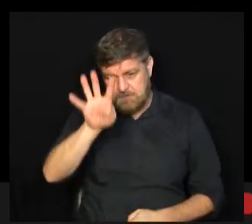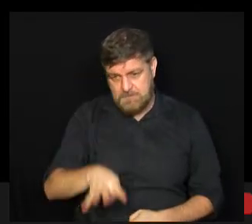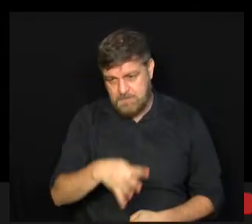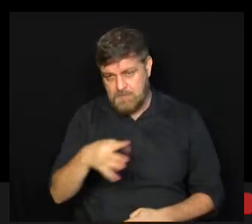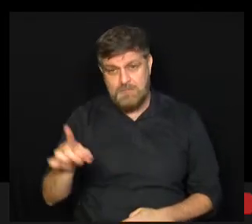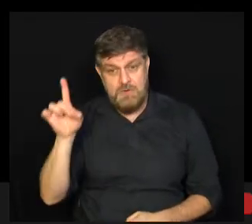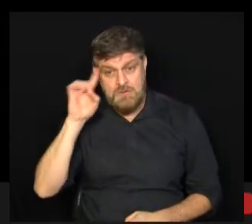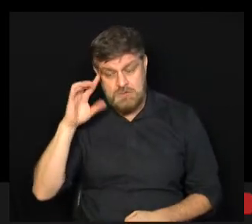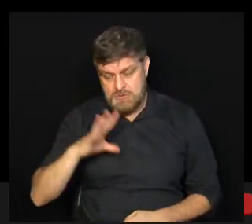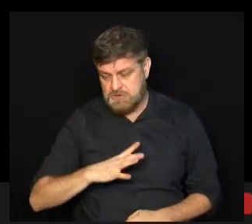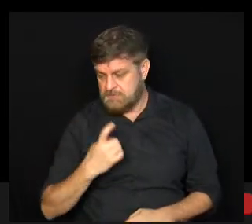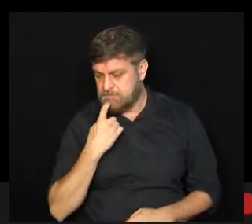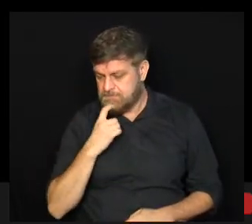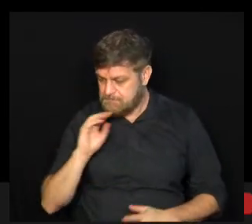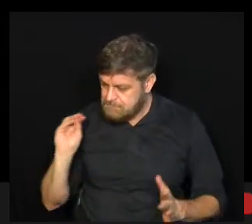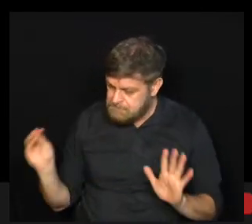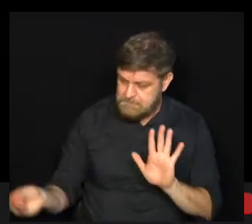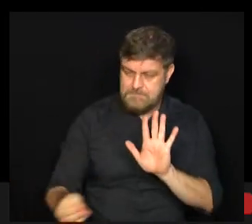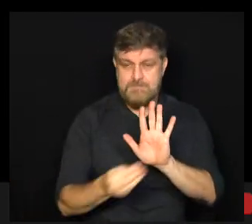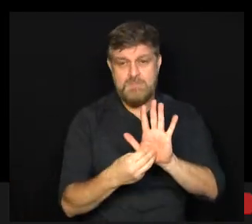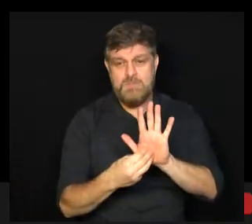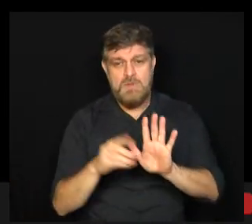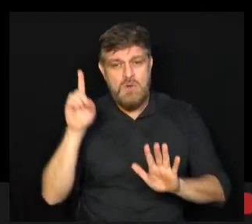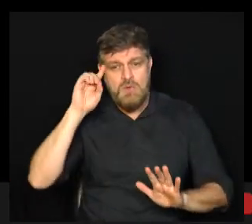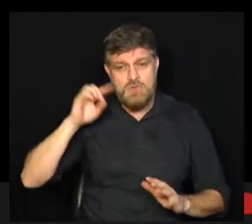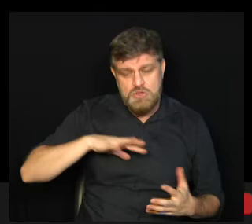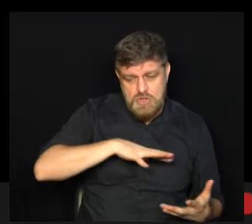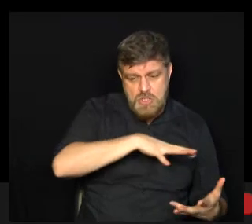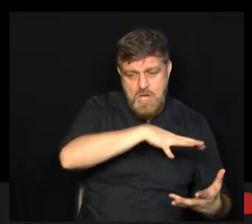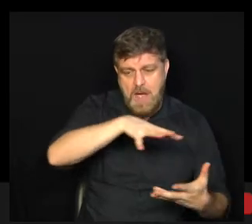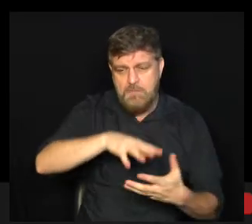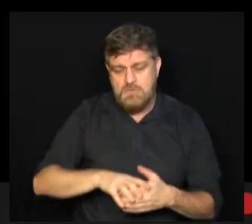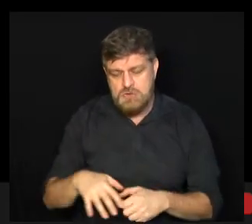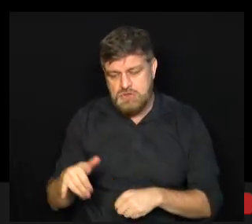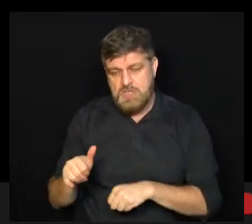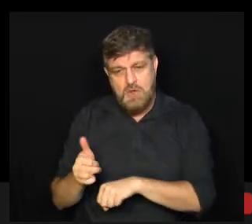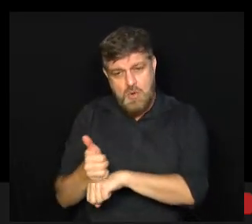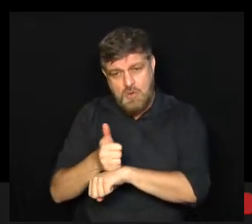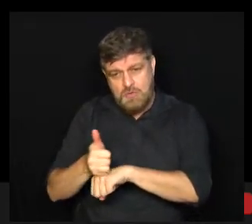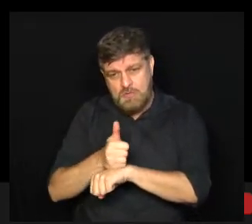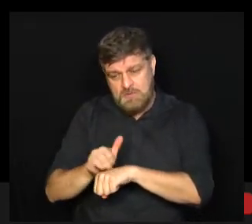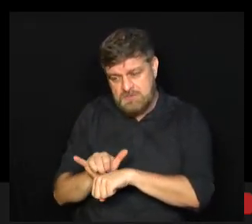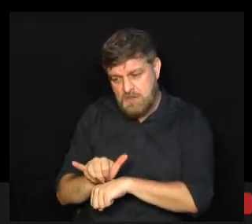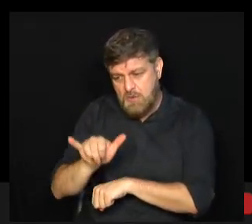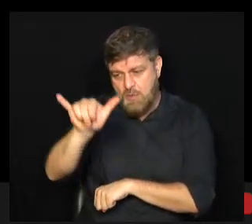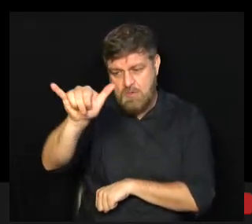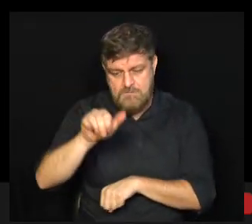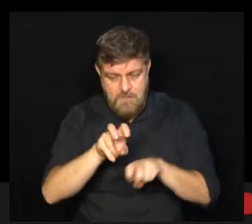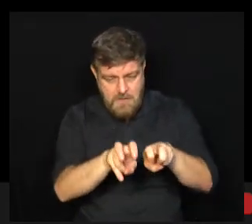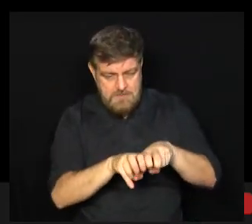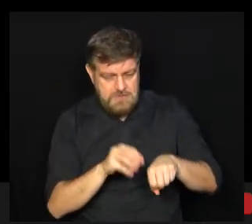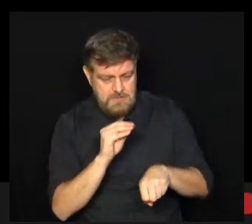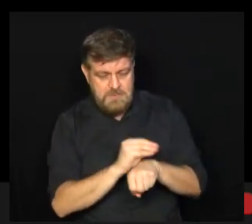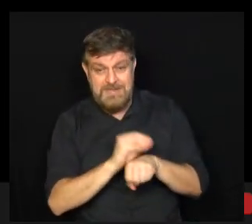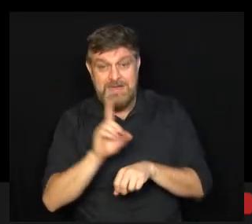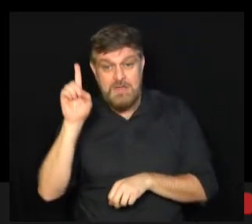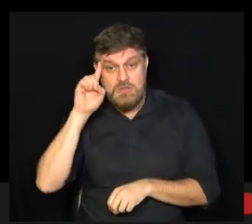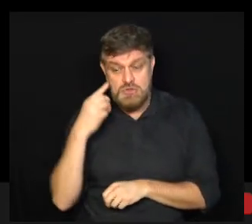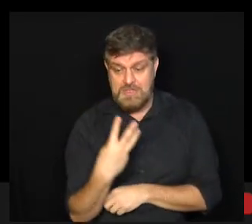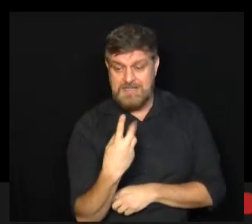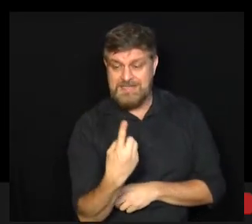município de Campinas o Dia Internacional do Comissário de Voo, a ser comemorado anualmente no dia 31 de